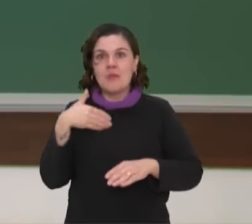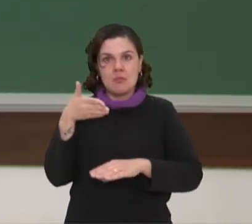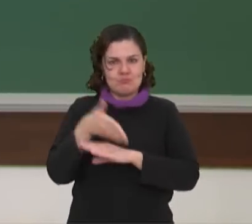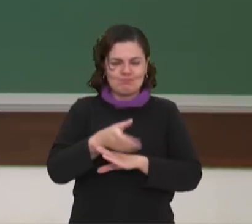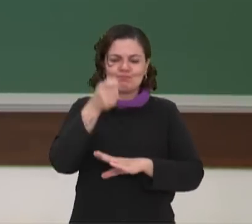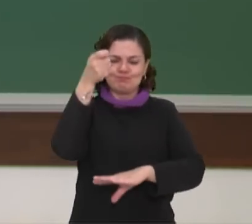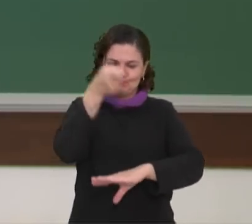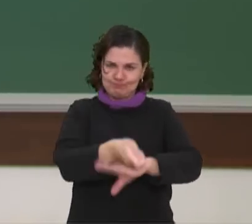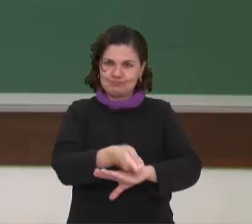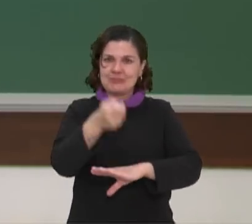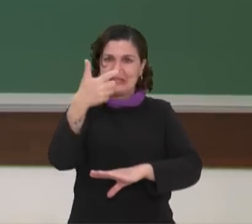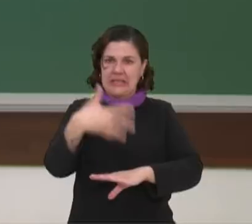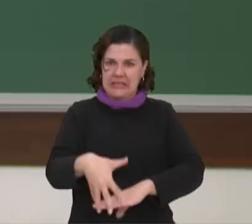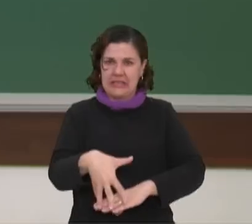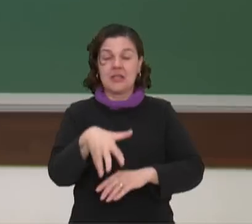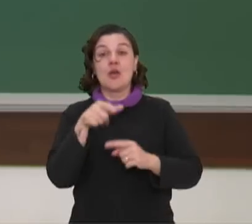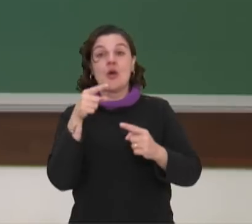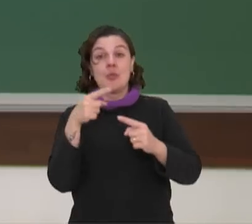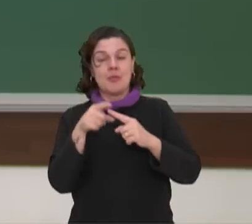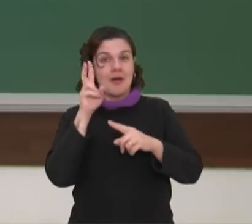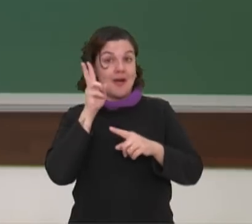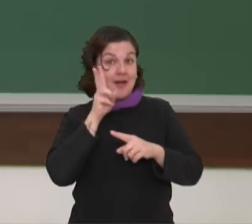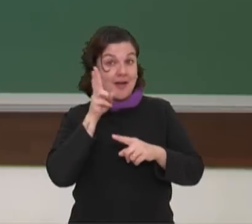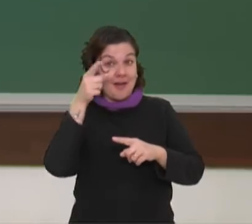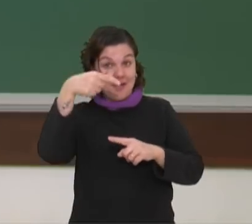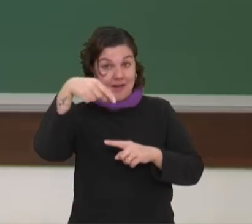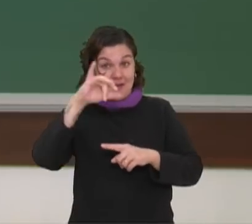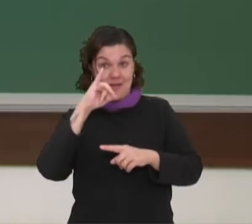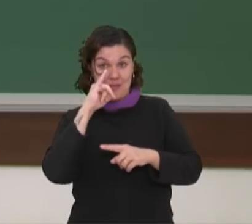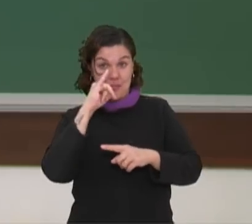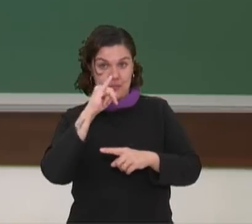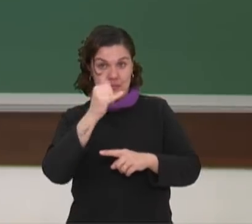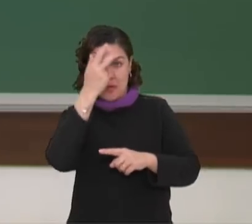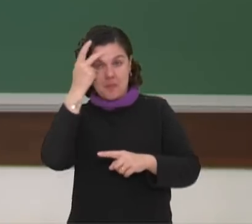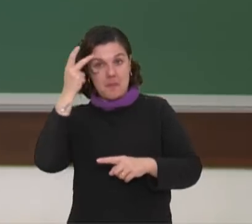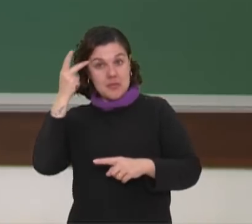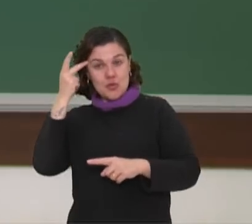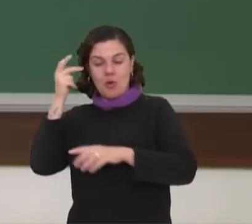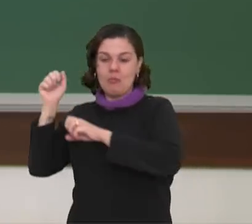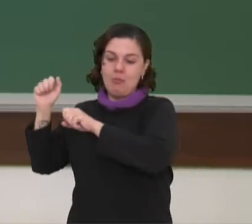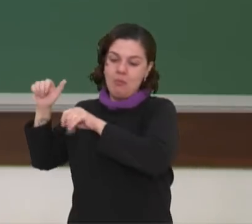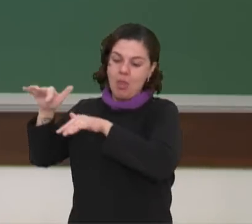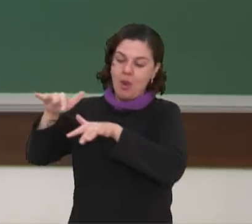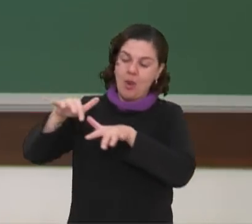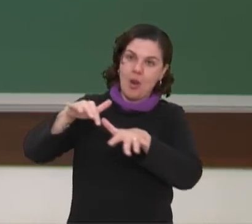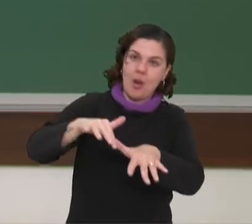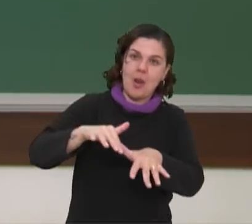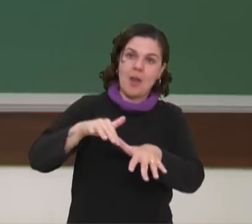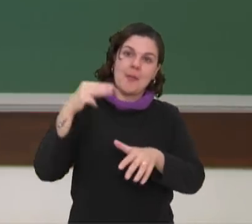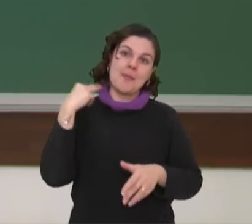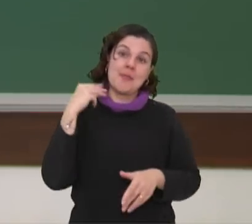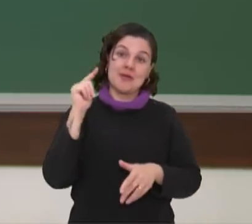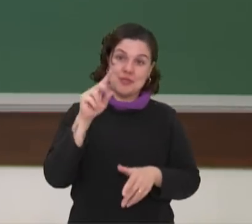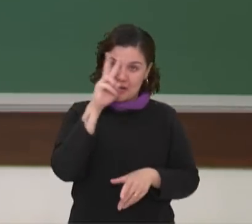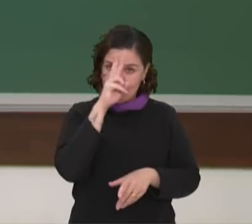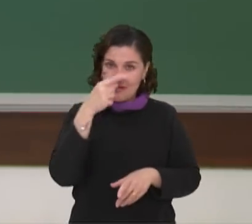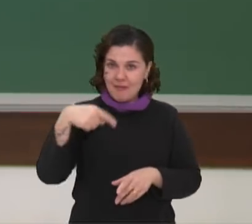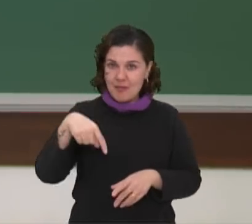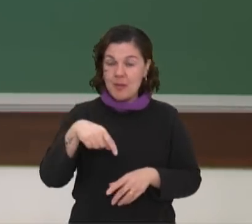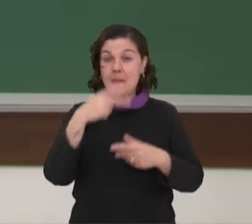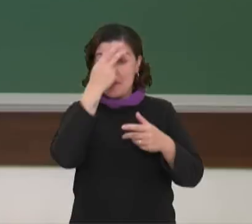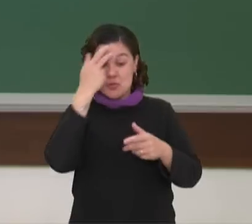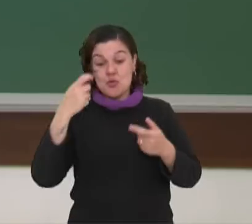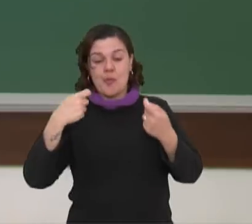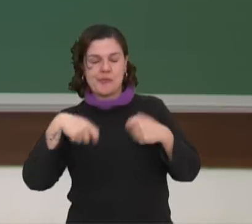Lembre-se, houve um grande movimento de pessoas em direção às minas. Então havia muita gente